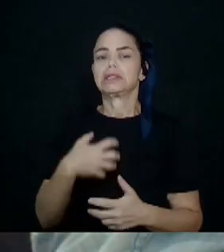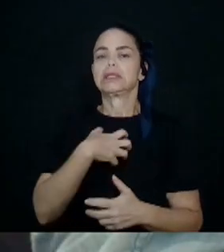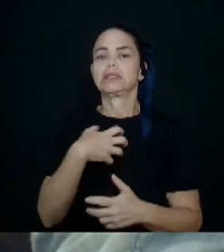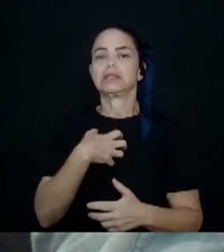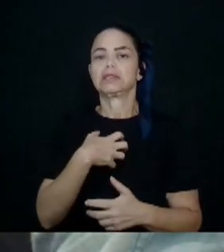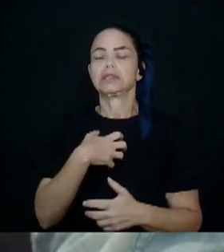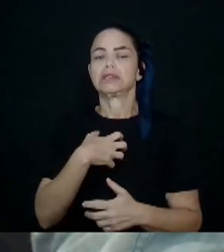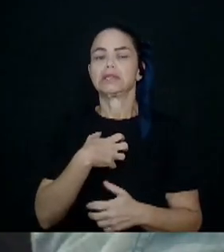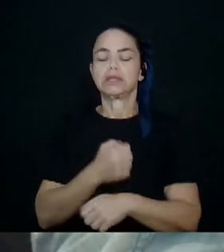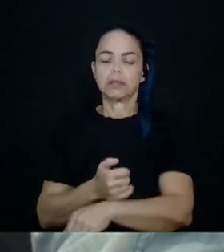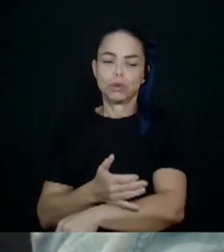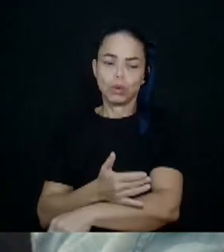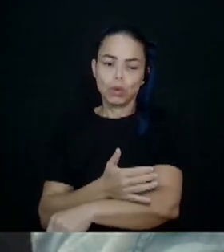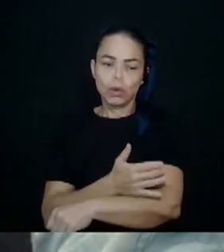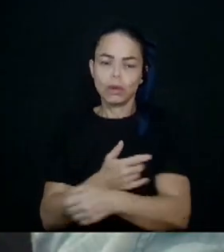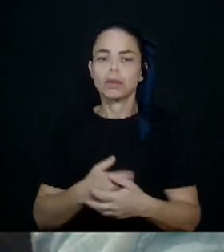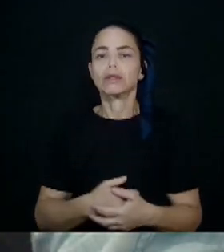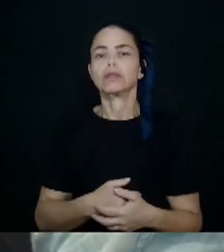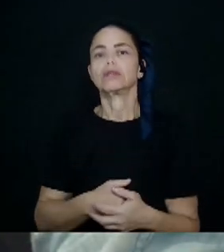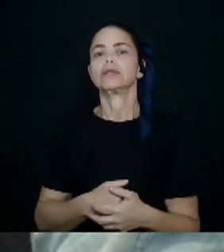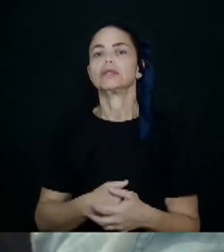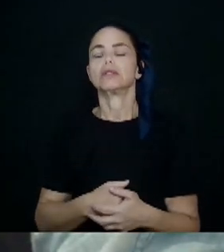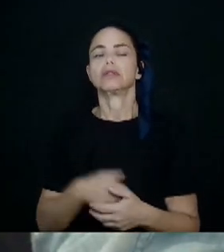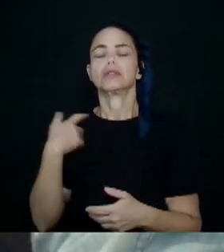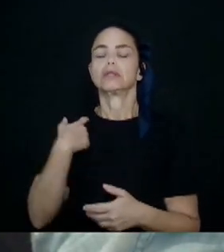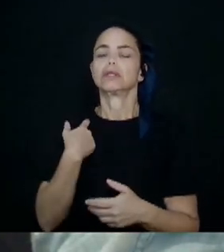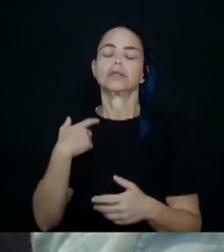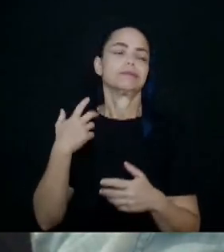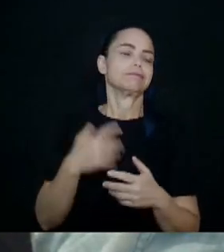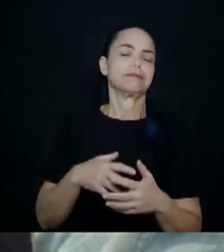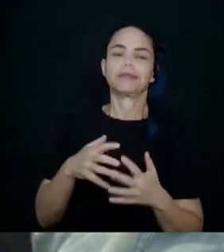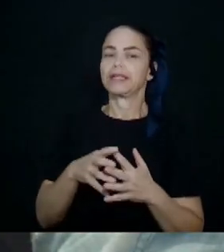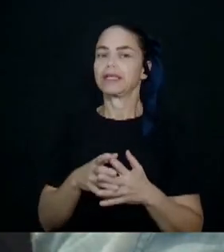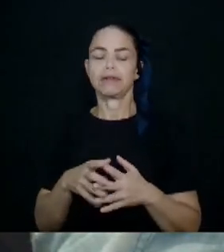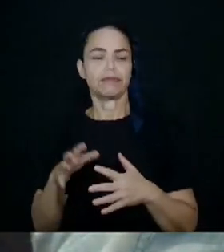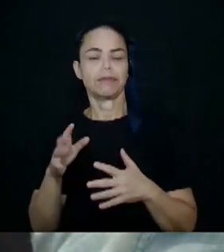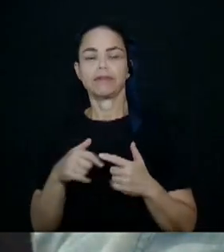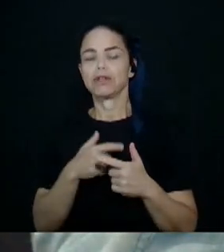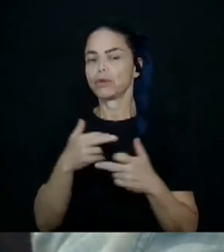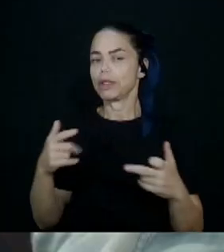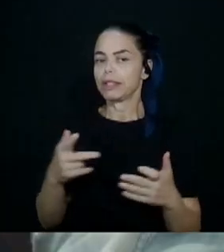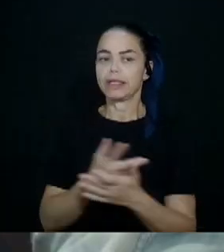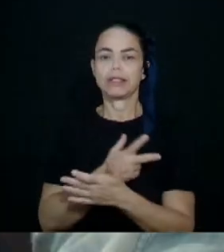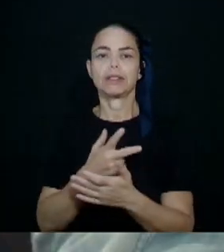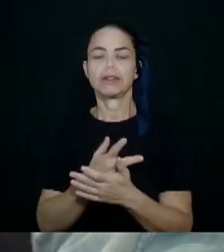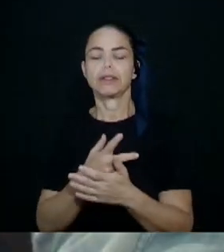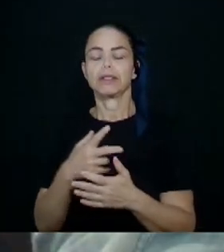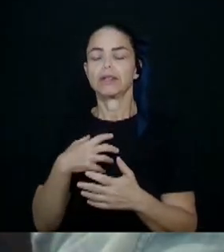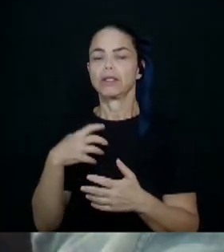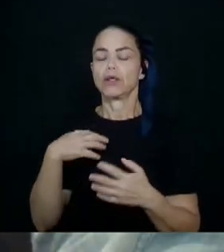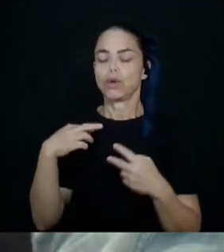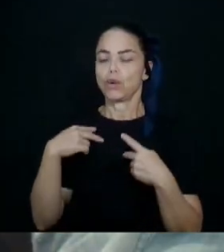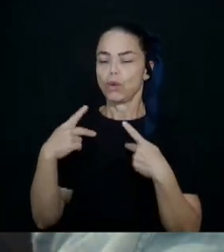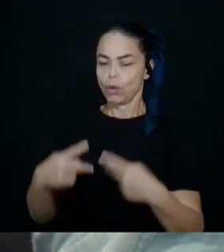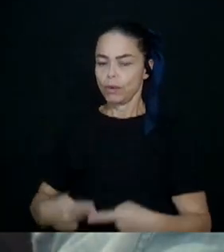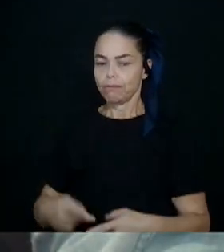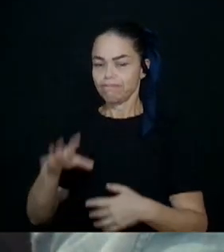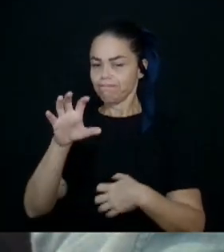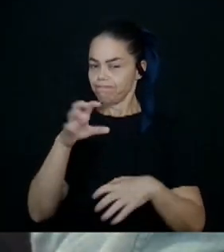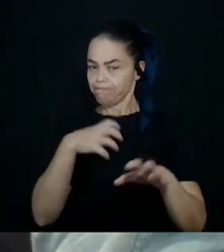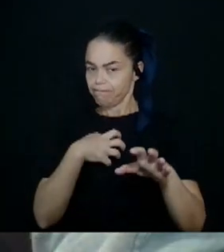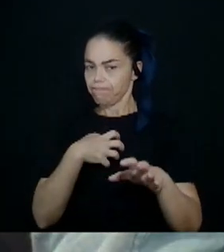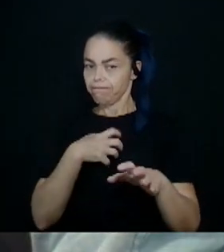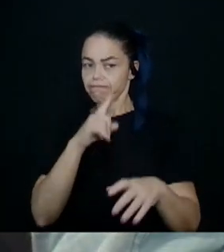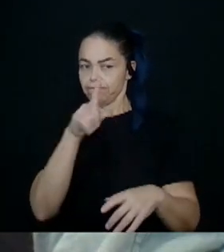emocionais, né, e aí começa os excessos. Então, eu sempre vou para o lado da humanização. Então, pensa, ali do outro lado é